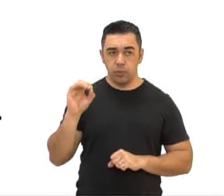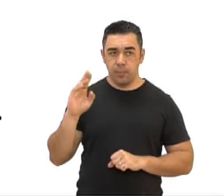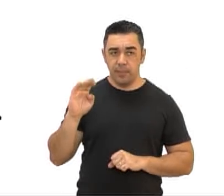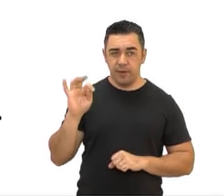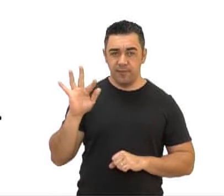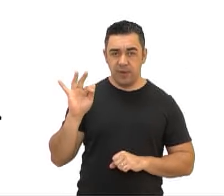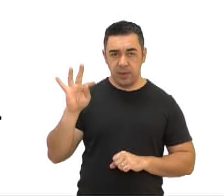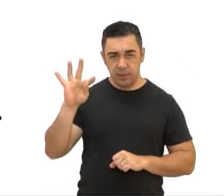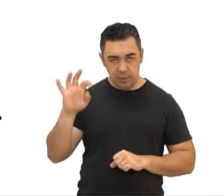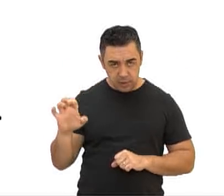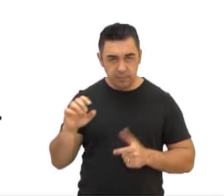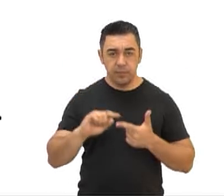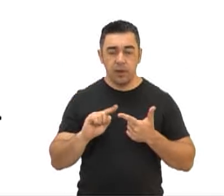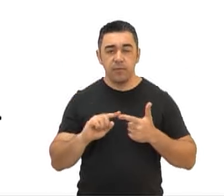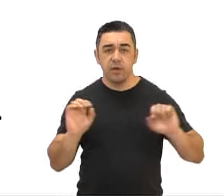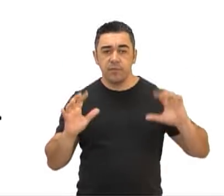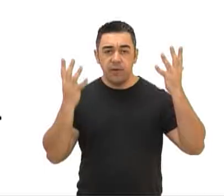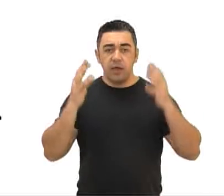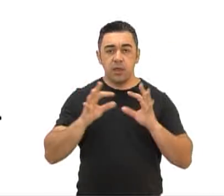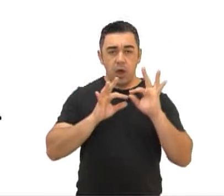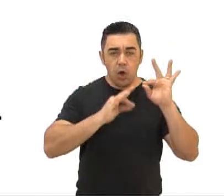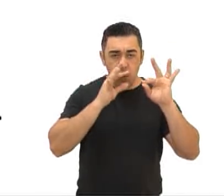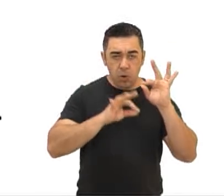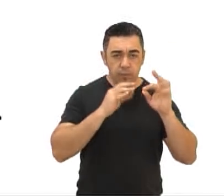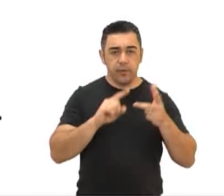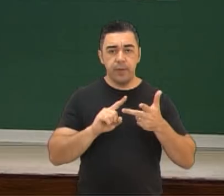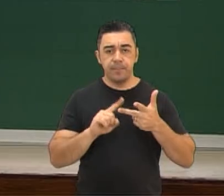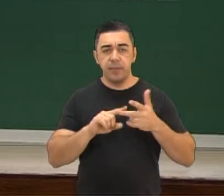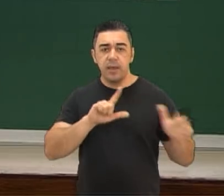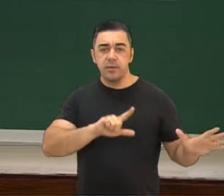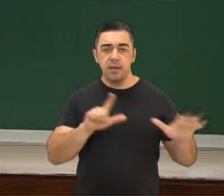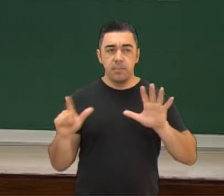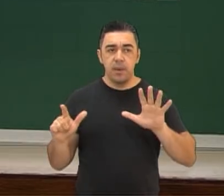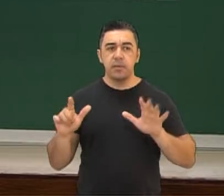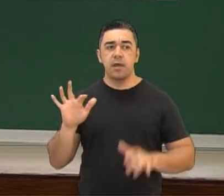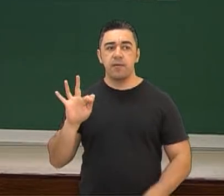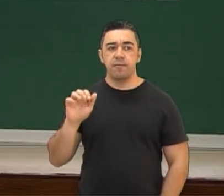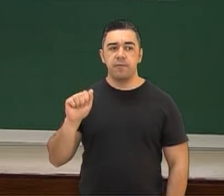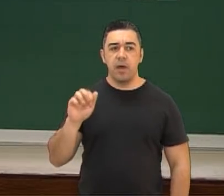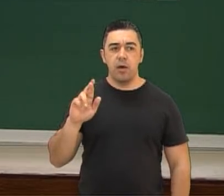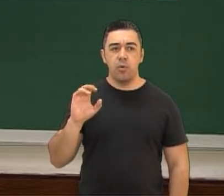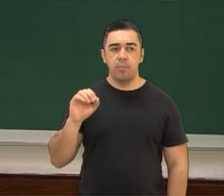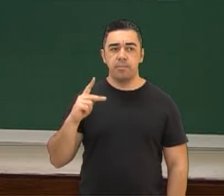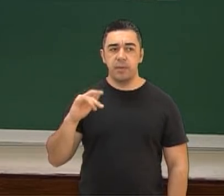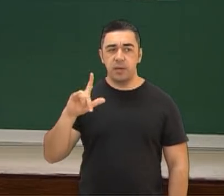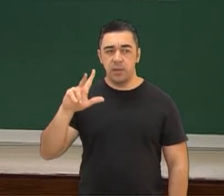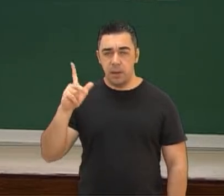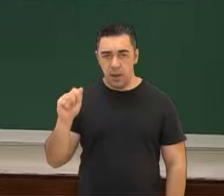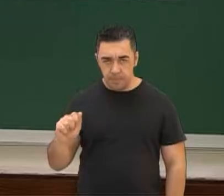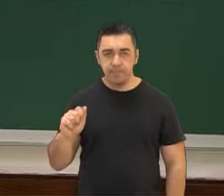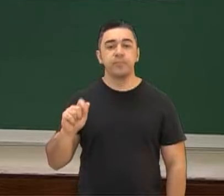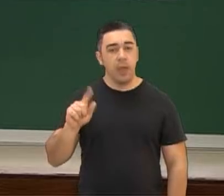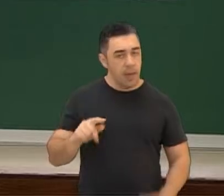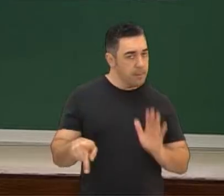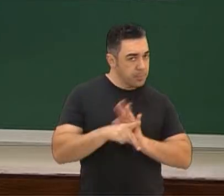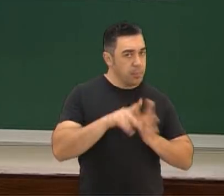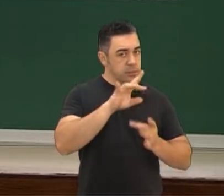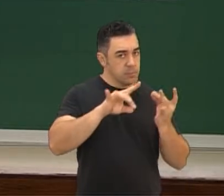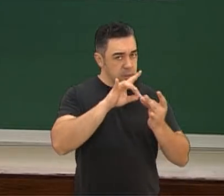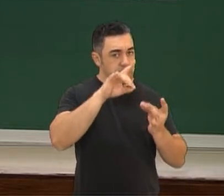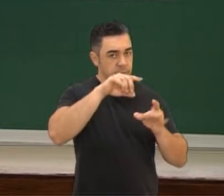a festa da uva, a Semana Farroupilha, são festas características da região sul do